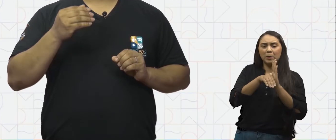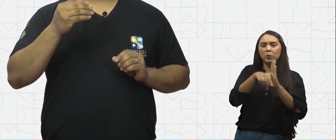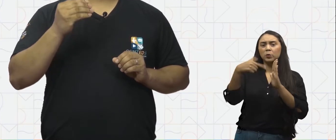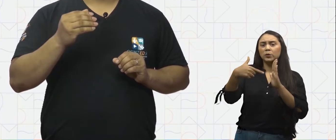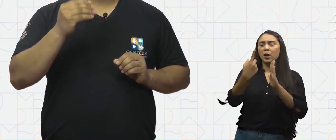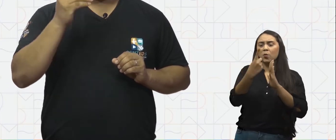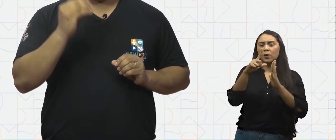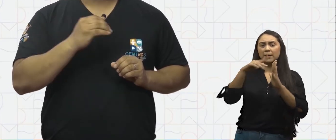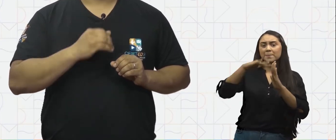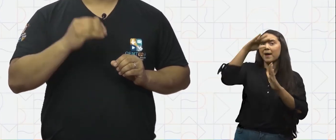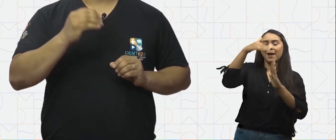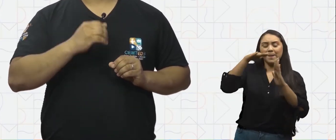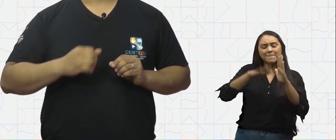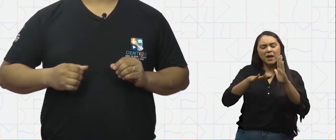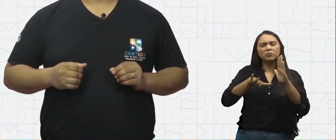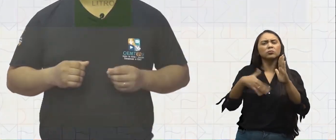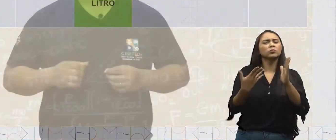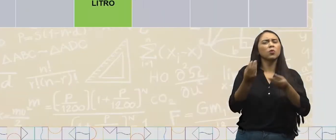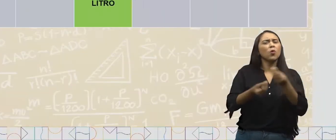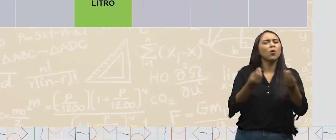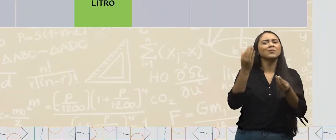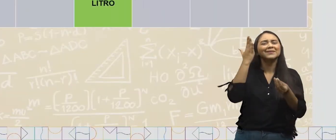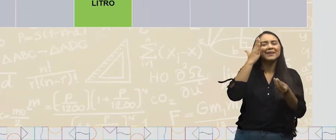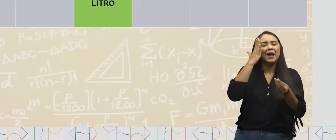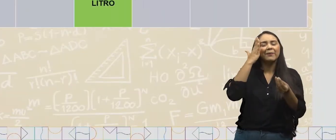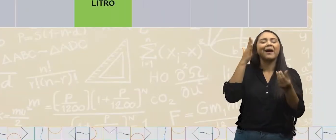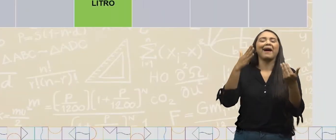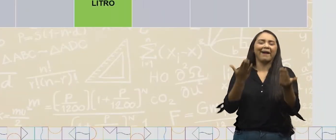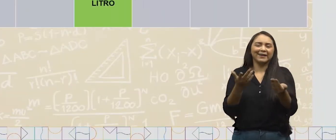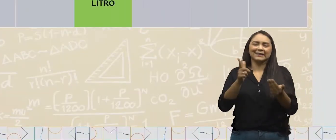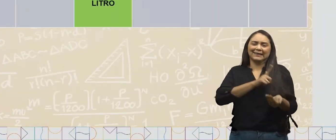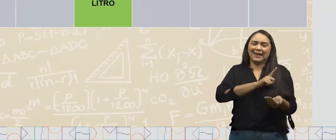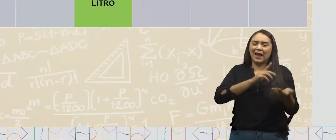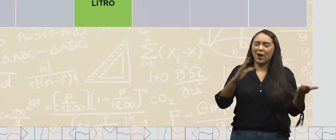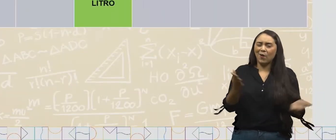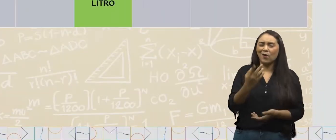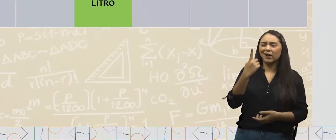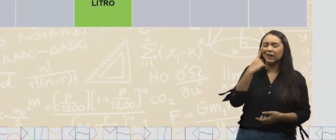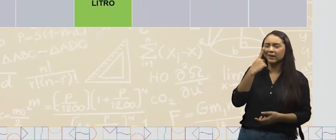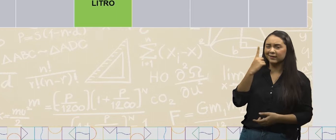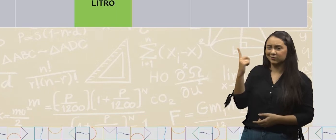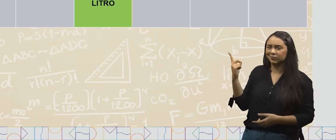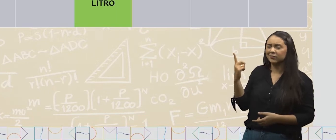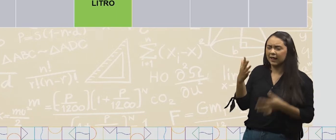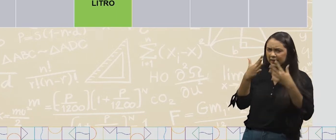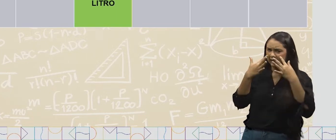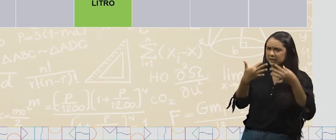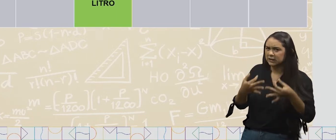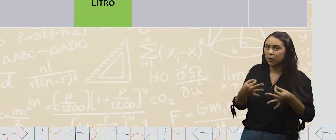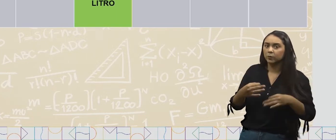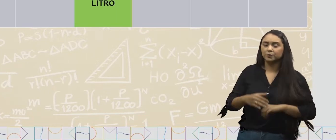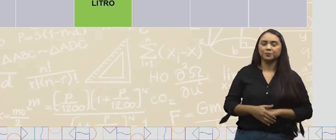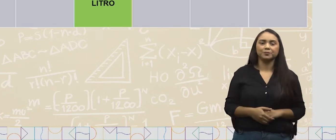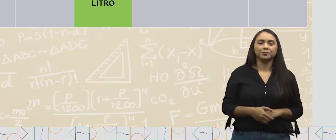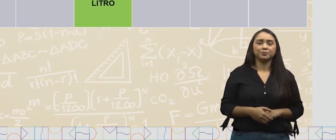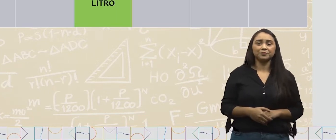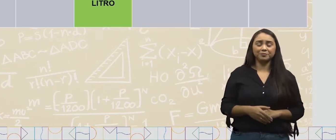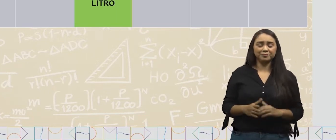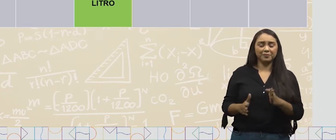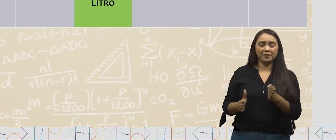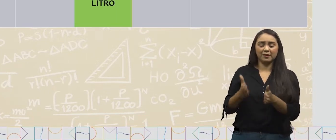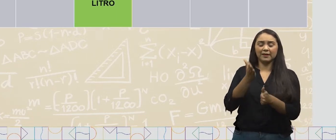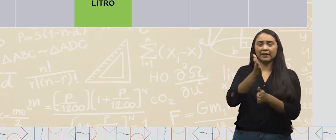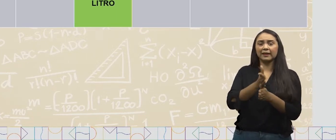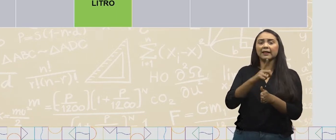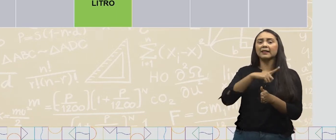nós vamos ver agora. Acompanhe aí. Temos aí o litro, preste bem atenção, como unidade principal,